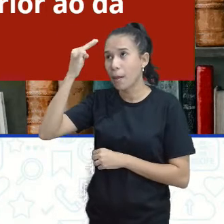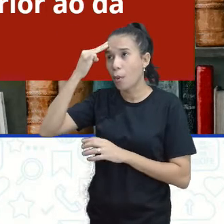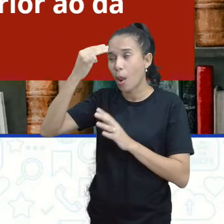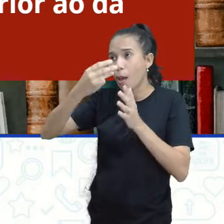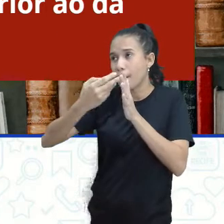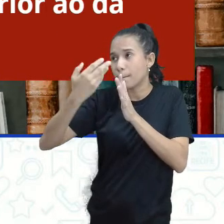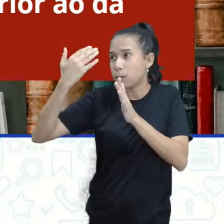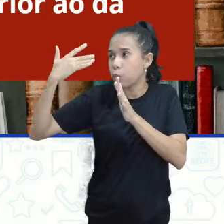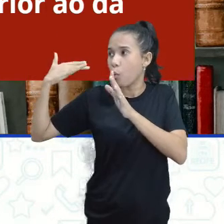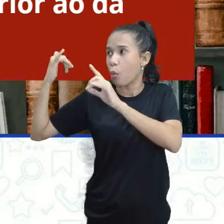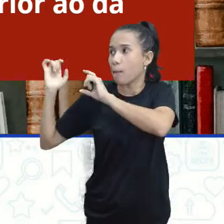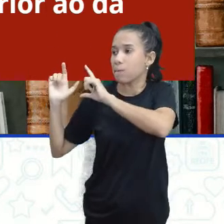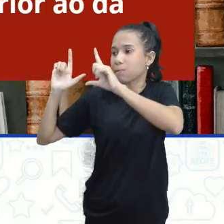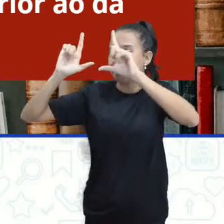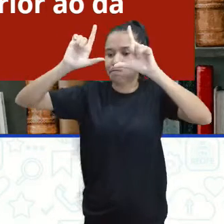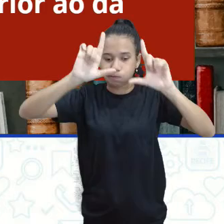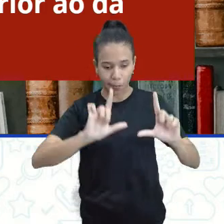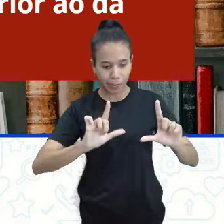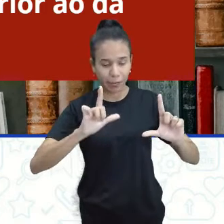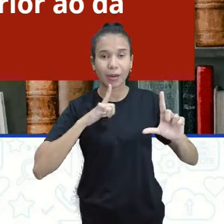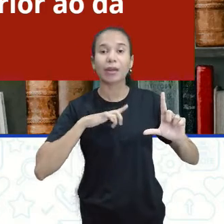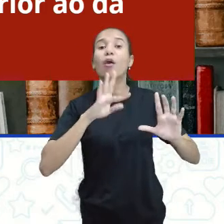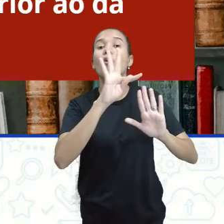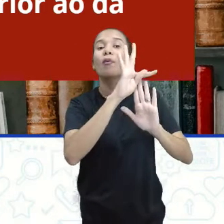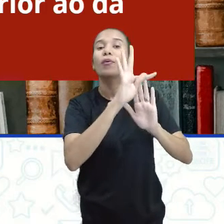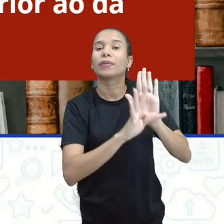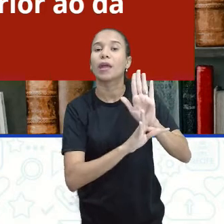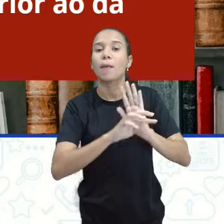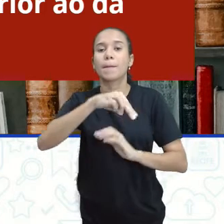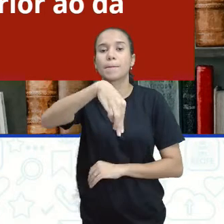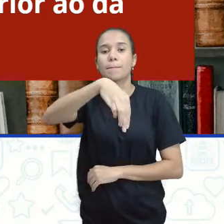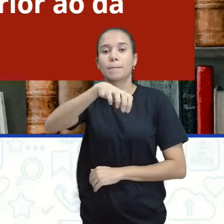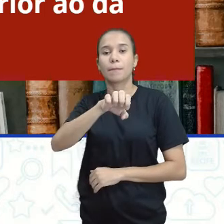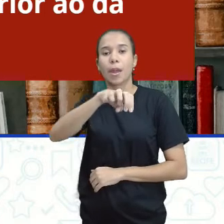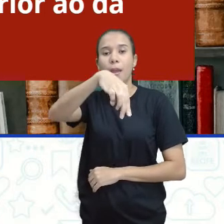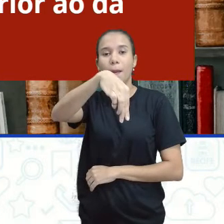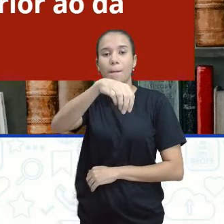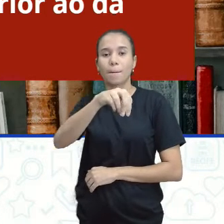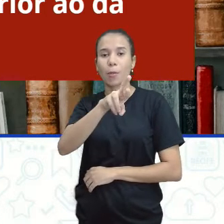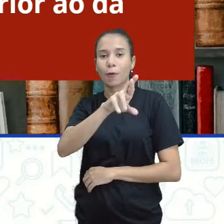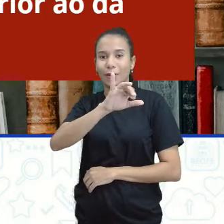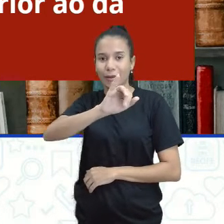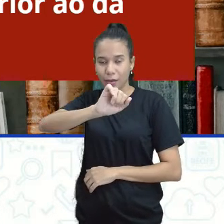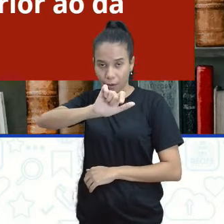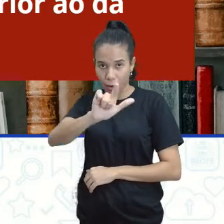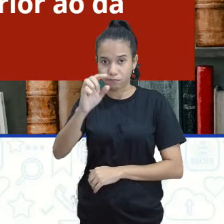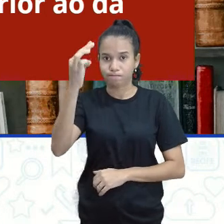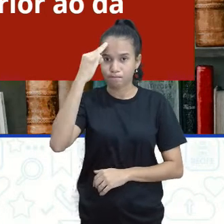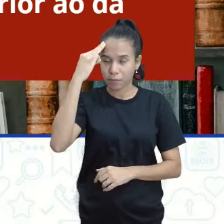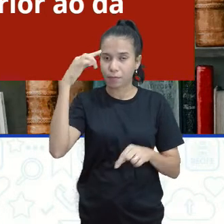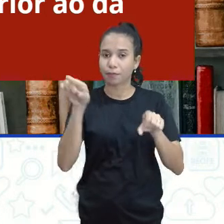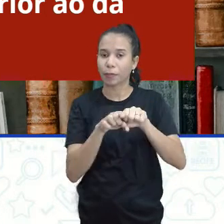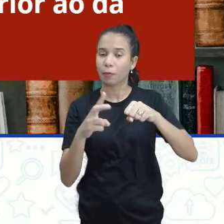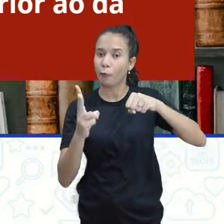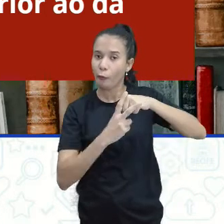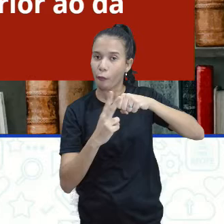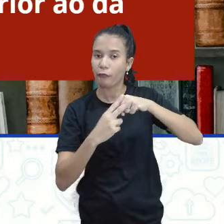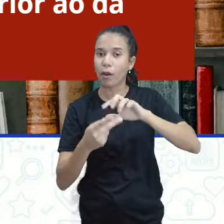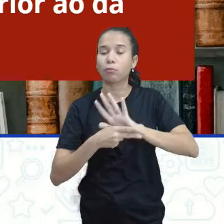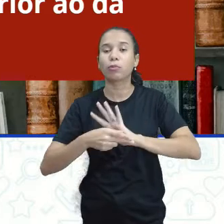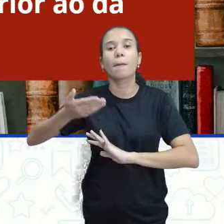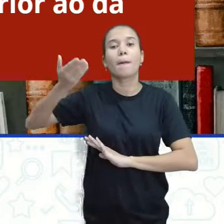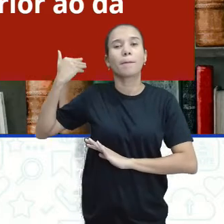memória, compondo o que podemos chamar de textos memoriais. Pode-se notar também o uso dos verbos no passado,